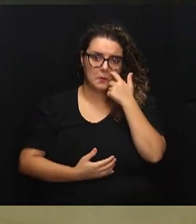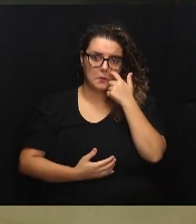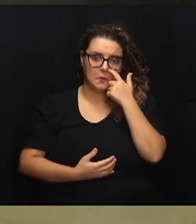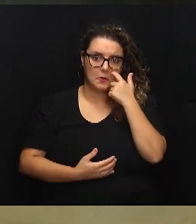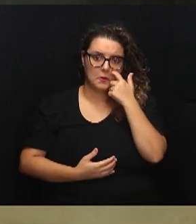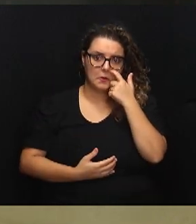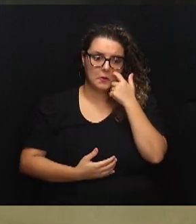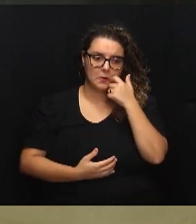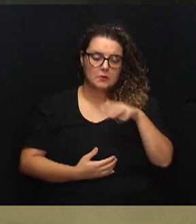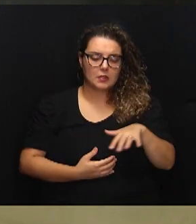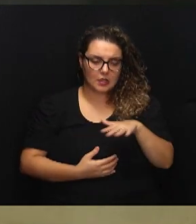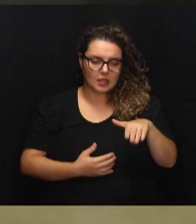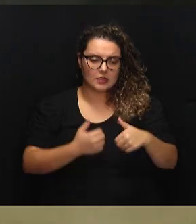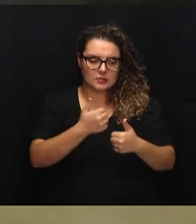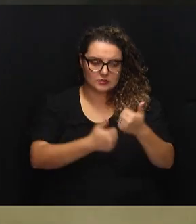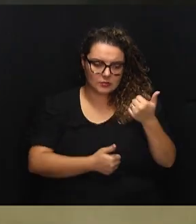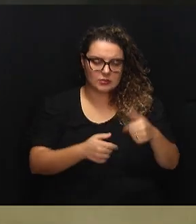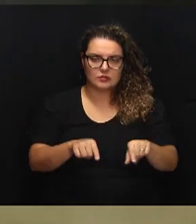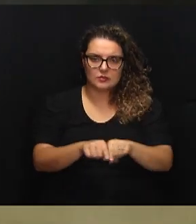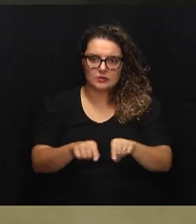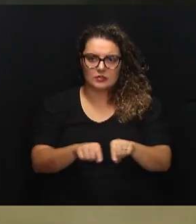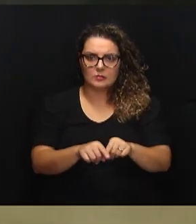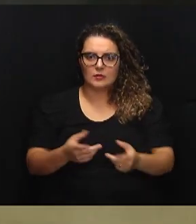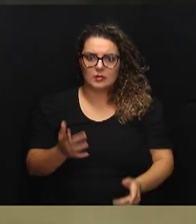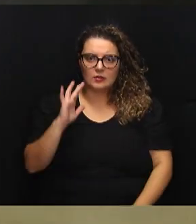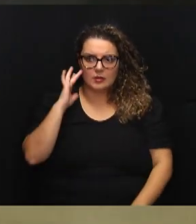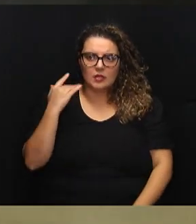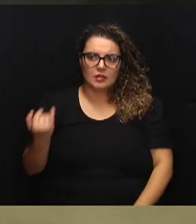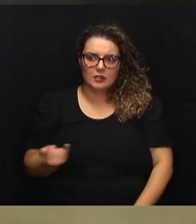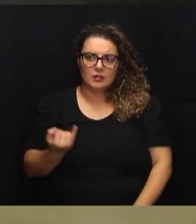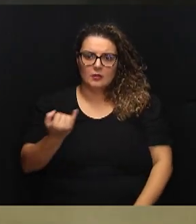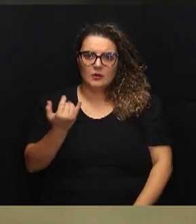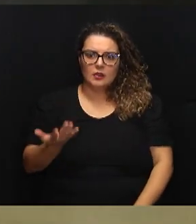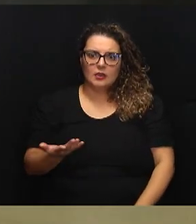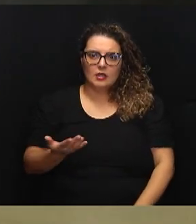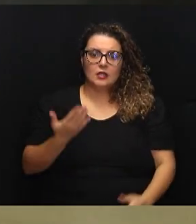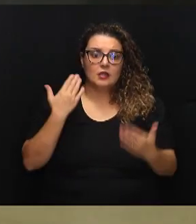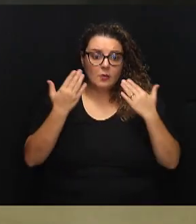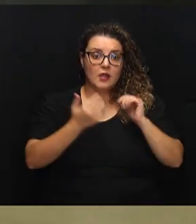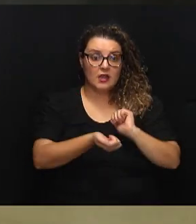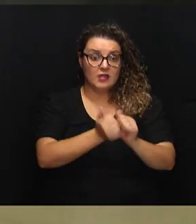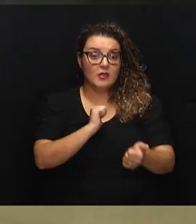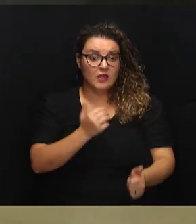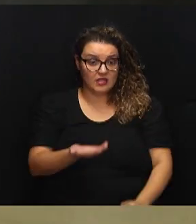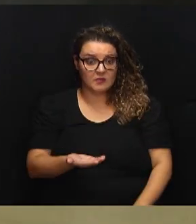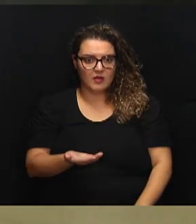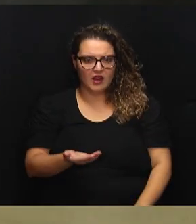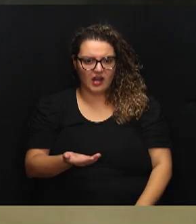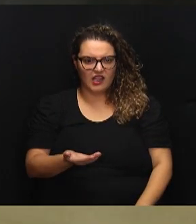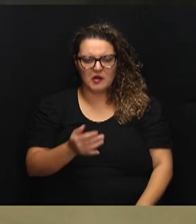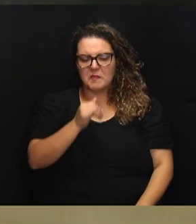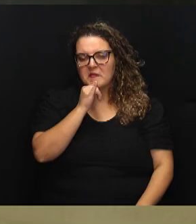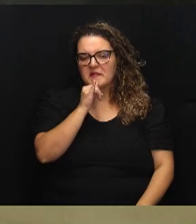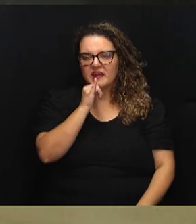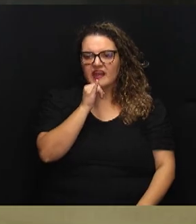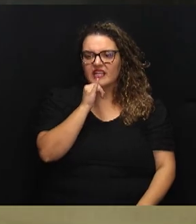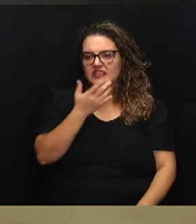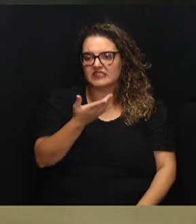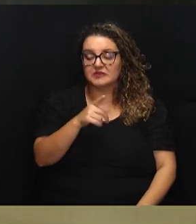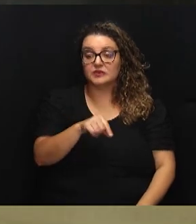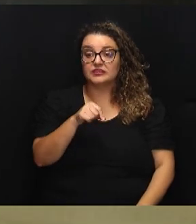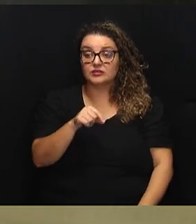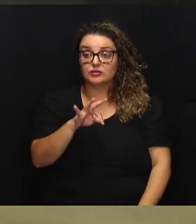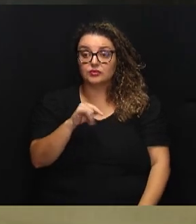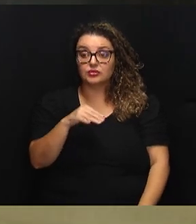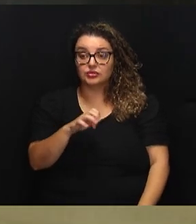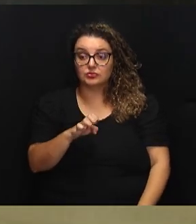linha esportiva também, achei bem interessante, né, essa linha de psicologia do esporte. A escolha do time de futebol,